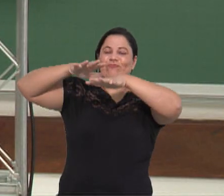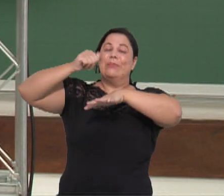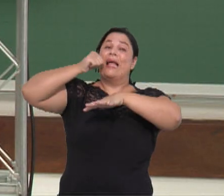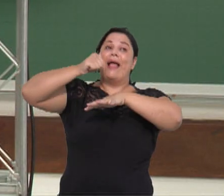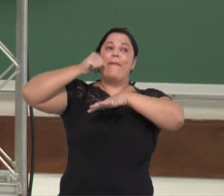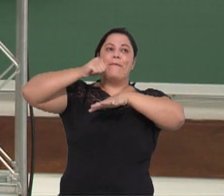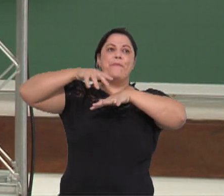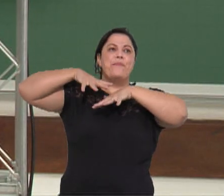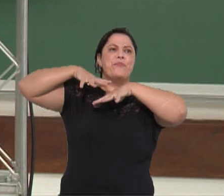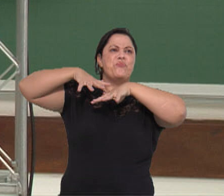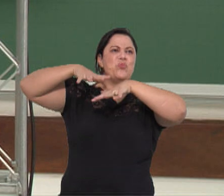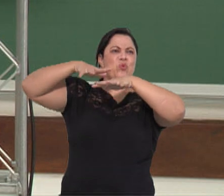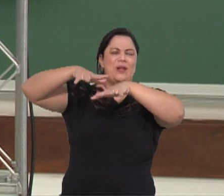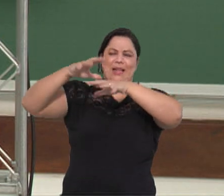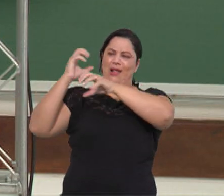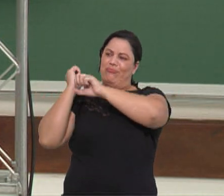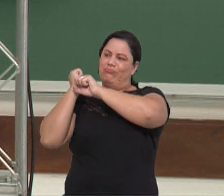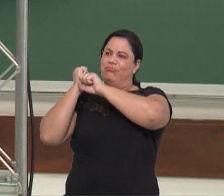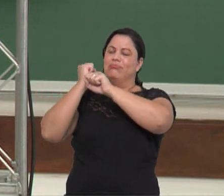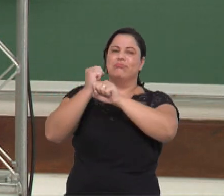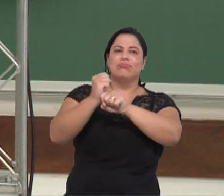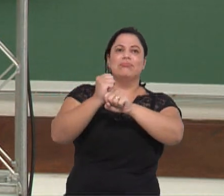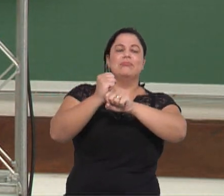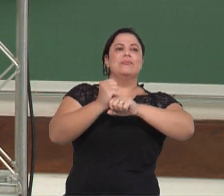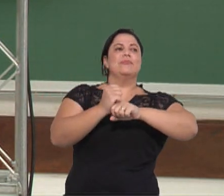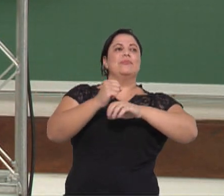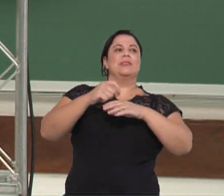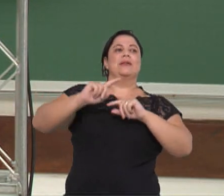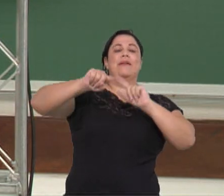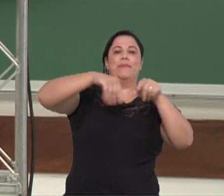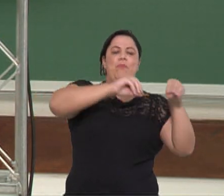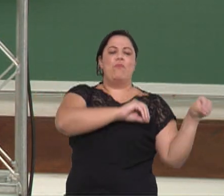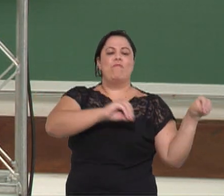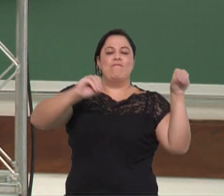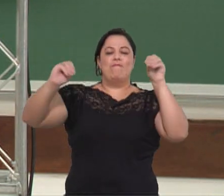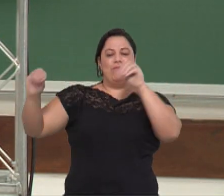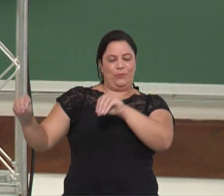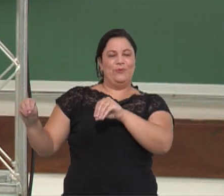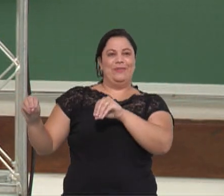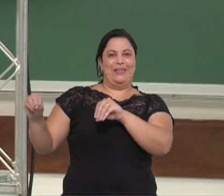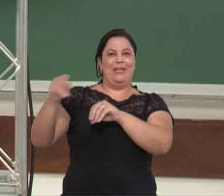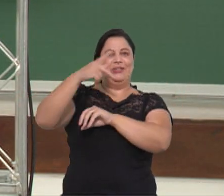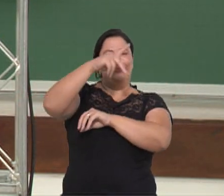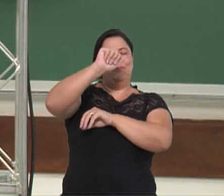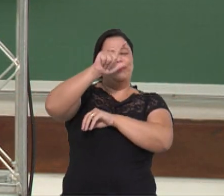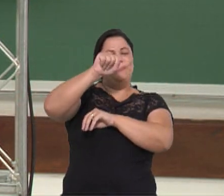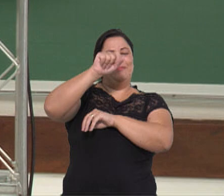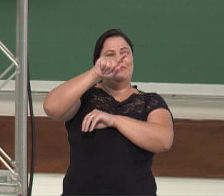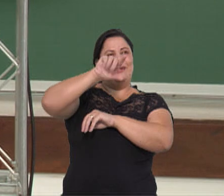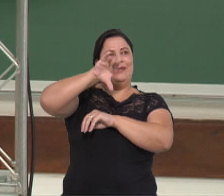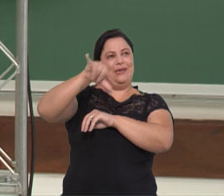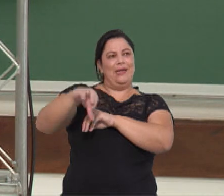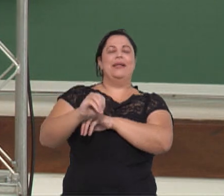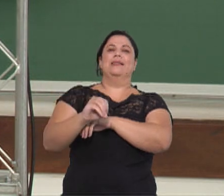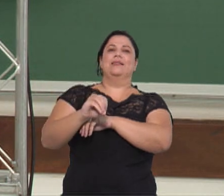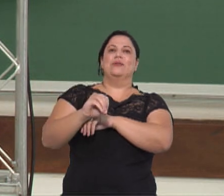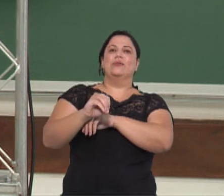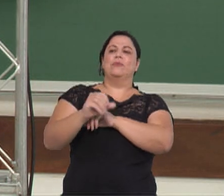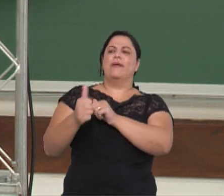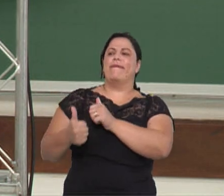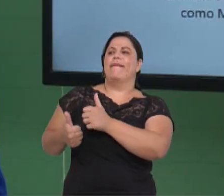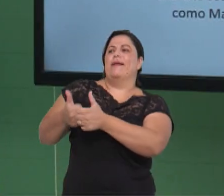tirado do Palácio de Versalhes e levado para o Palácio de Tulherias, para ficar mais perto